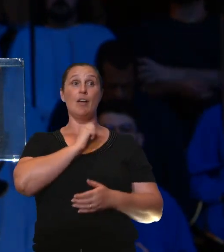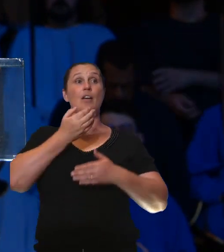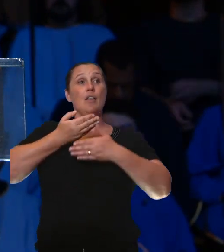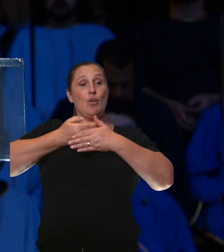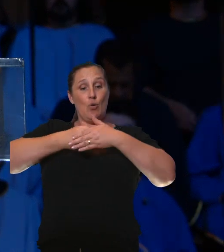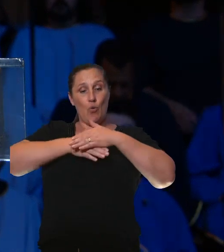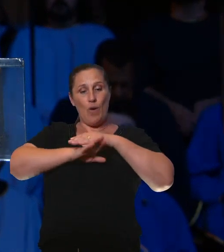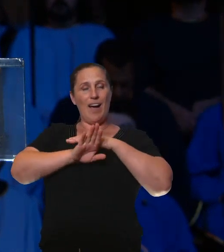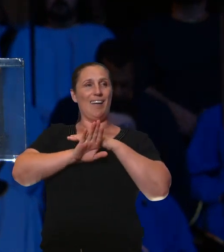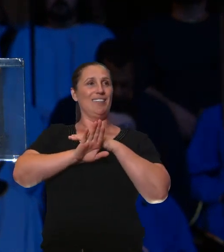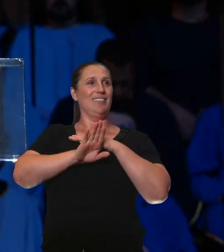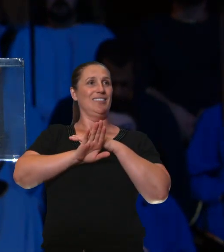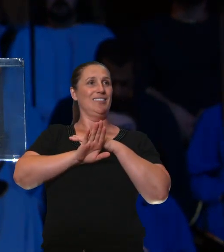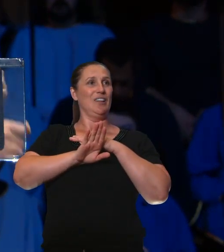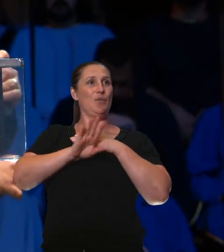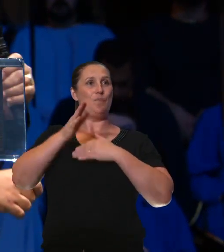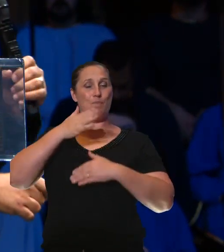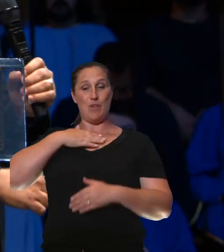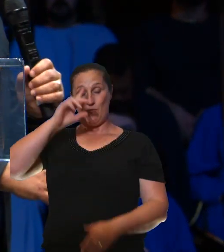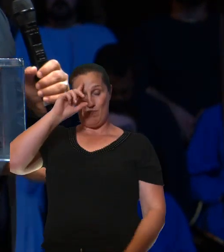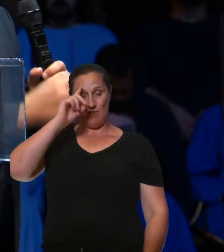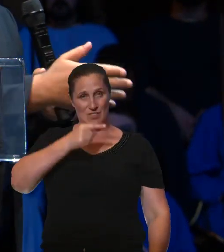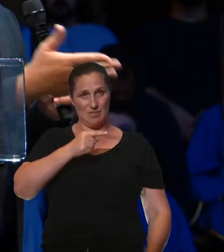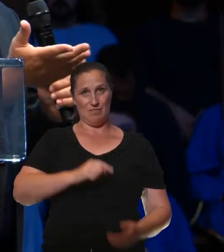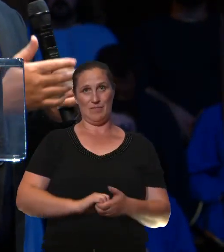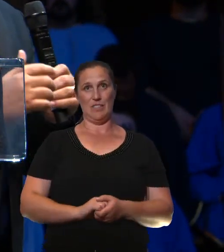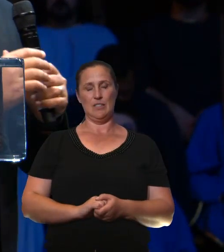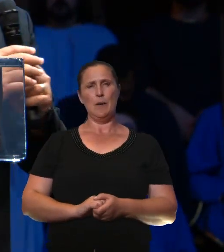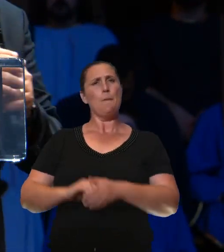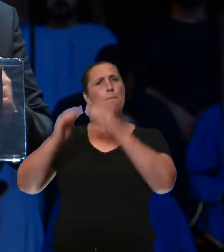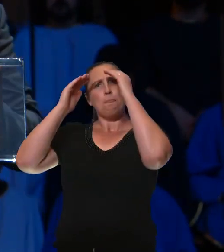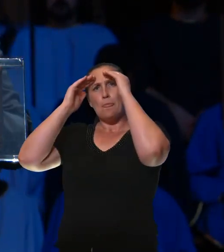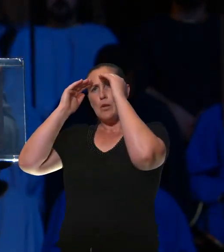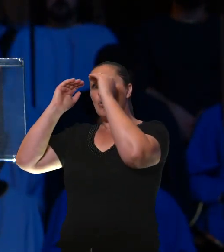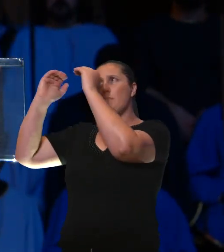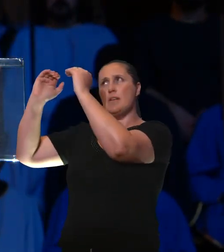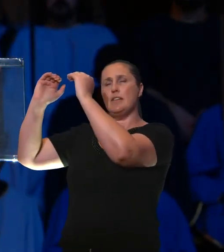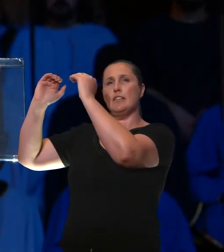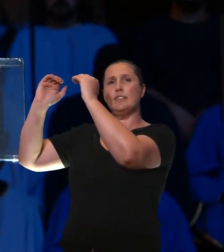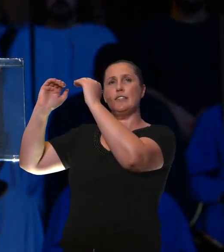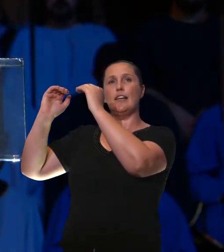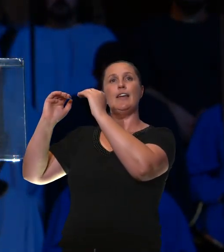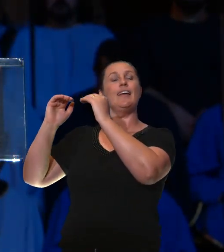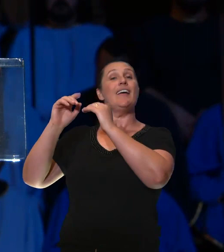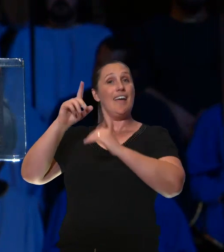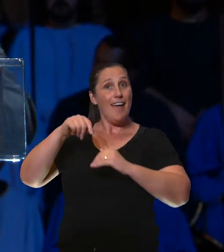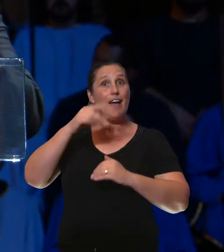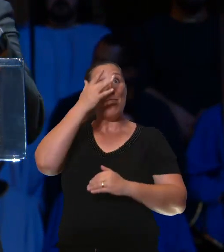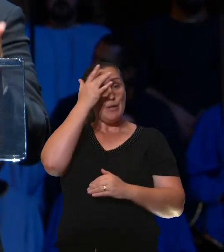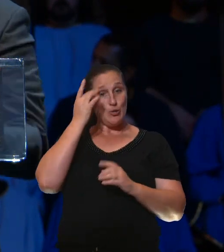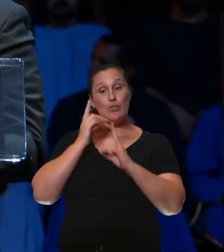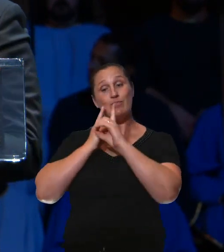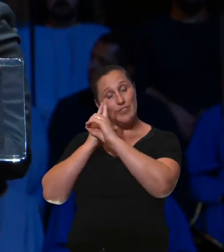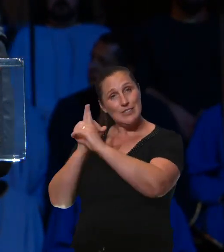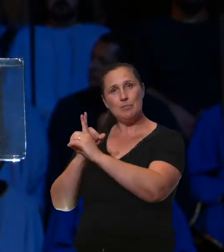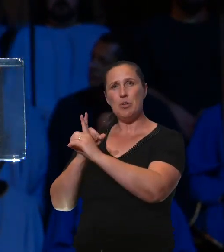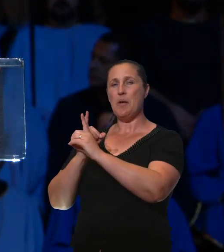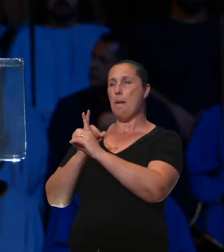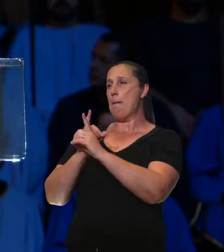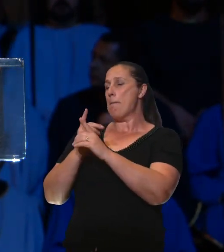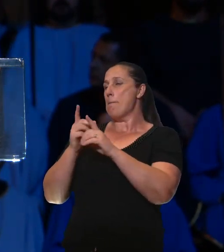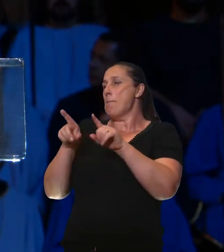guarda os meus mandamentos. Obedecer é coisa de discípulo, mesmo quando não faz